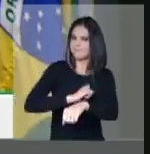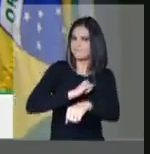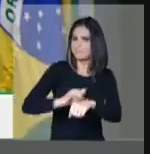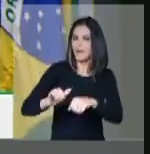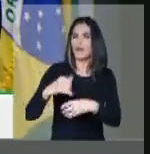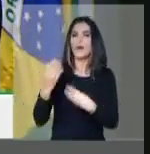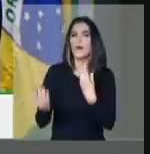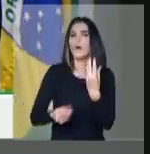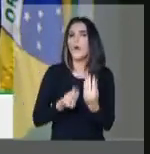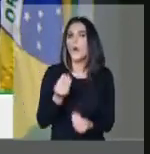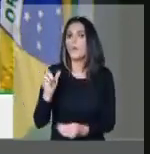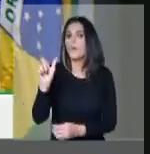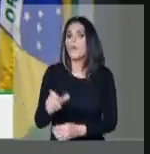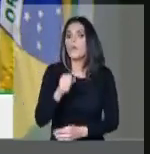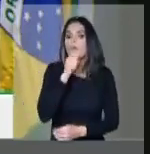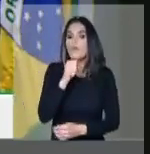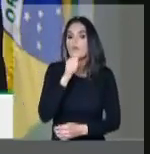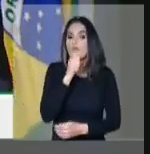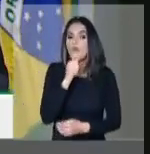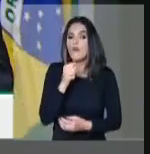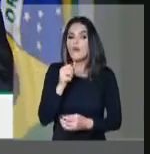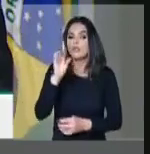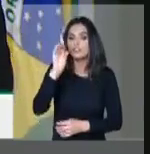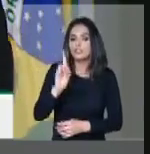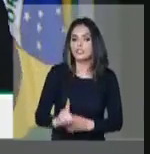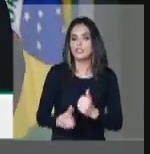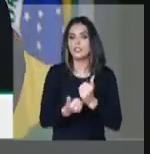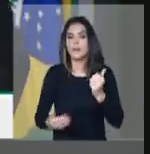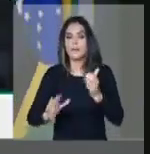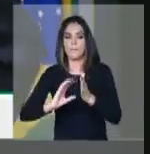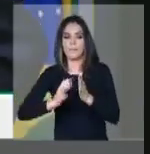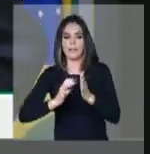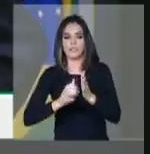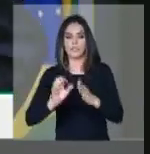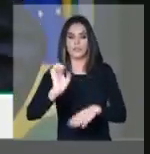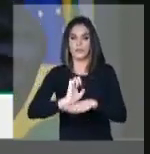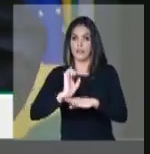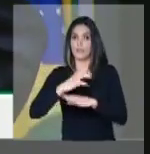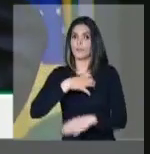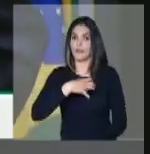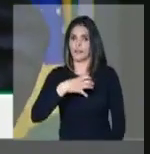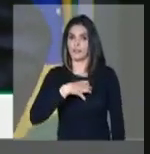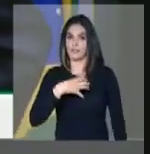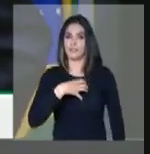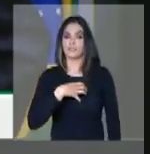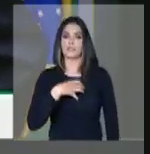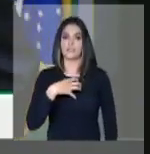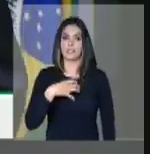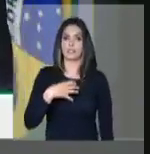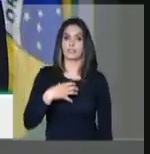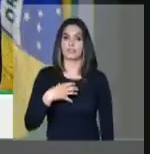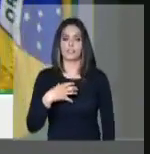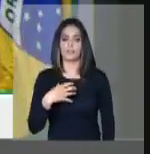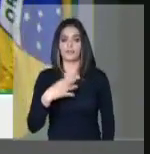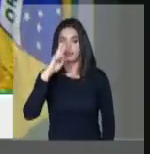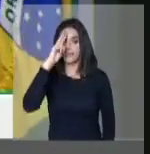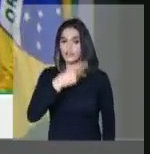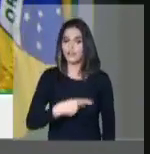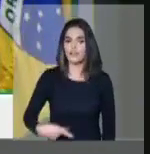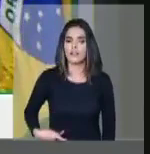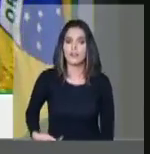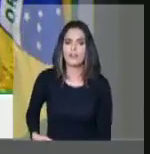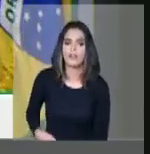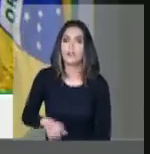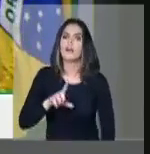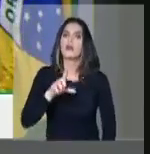com que conduzia os líderes do partido no Estado da Bahia. Senhor Presidente, então o doutor Augusto Aras